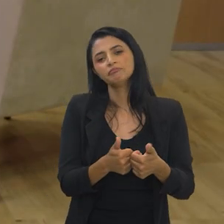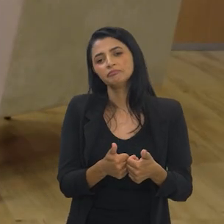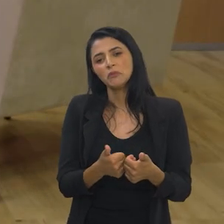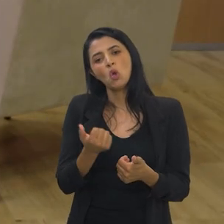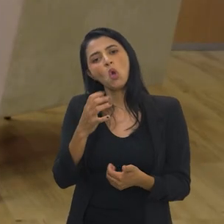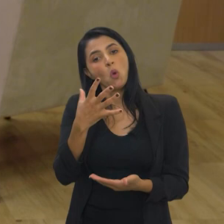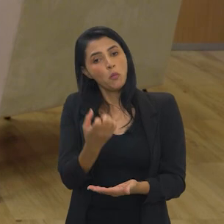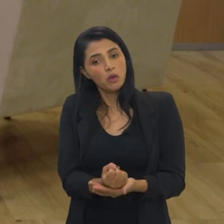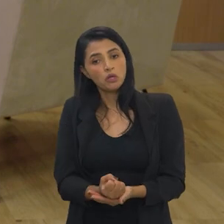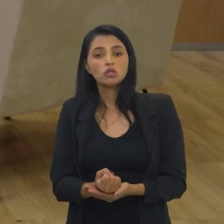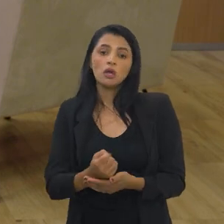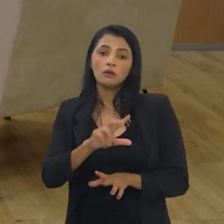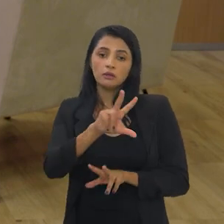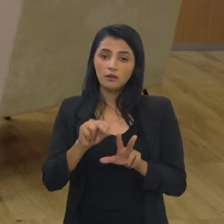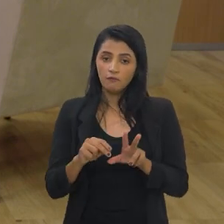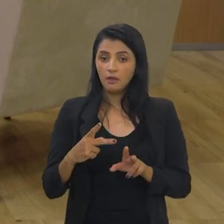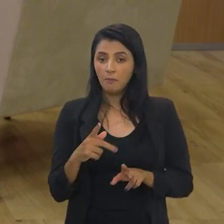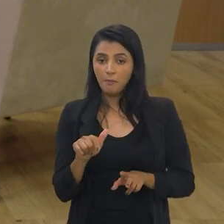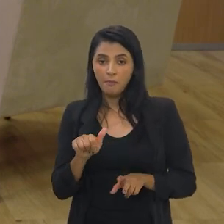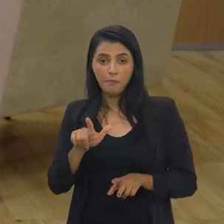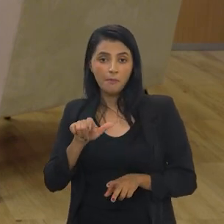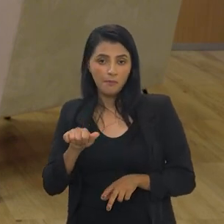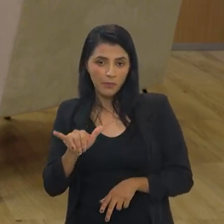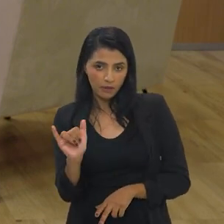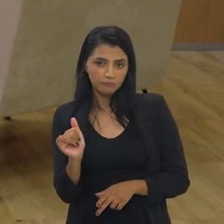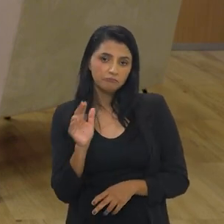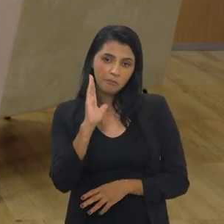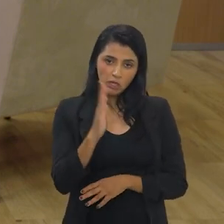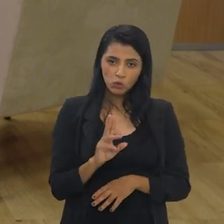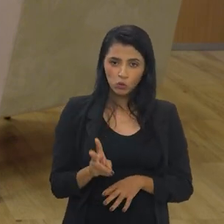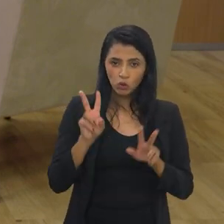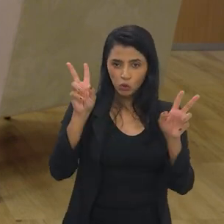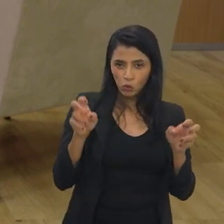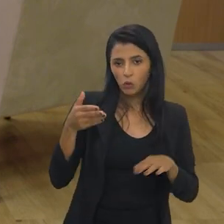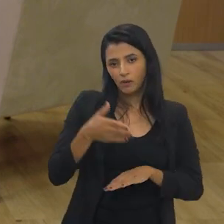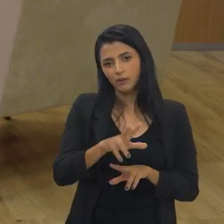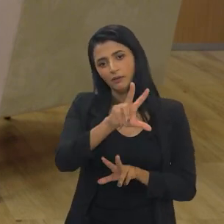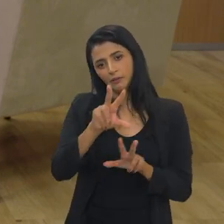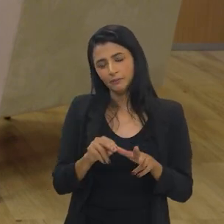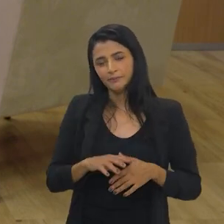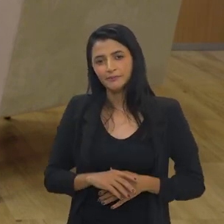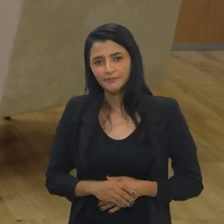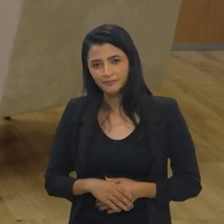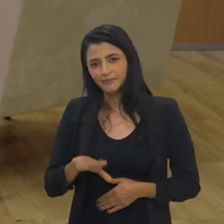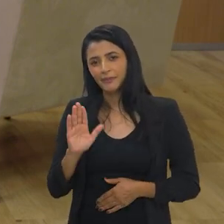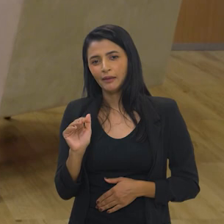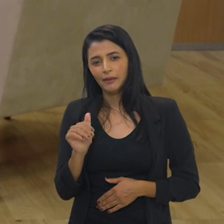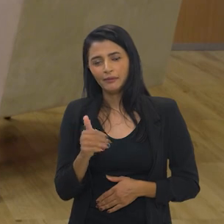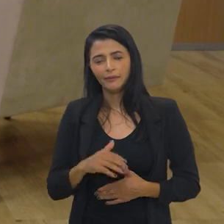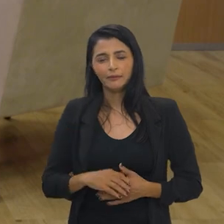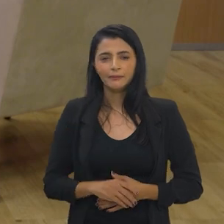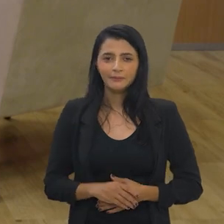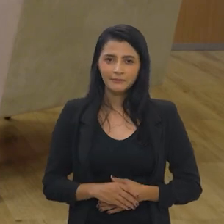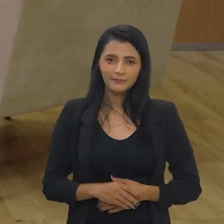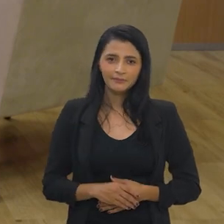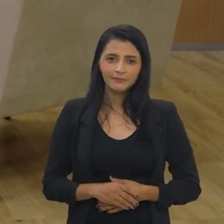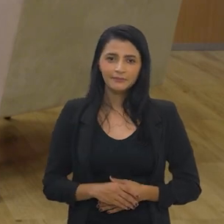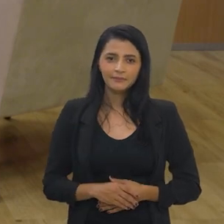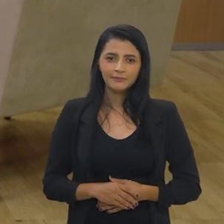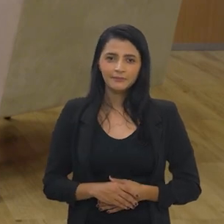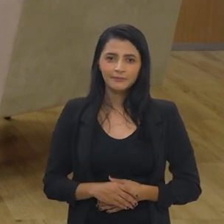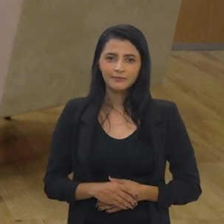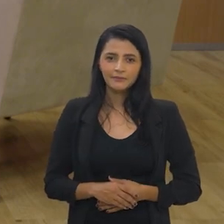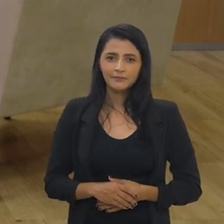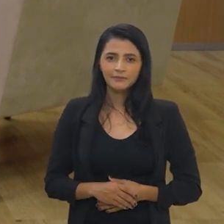só seguir as nossas redes sociais ou baixar o TV Brasil Play e o Brasil Continua em falta aqui na TV Brasil até o próximo